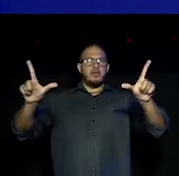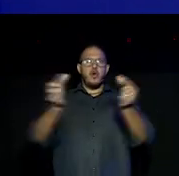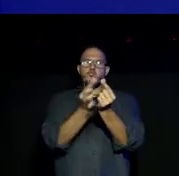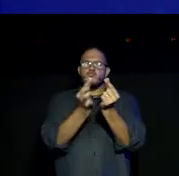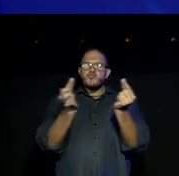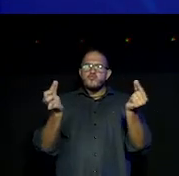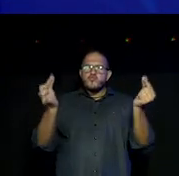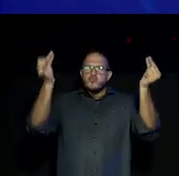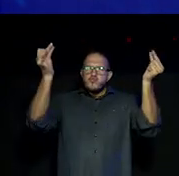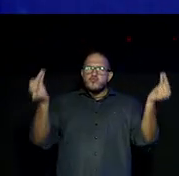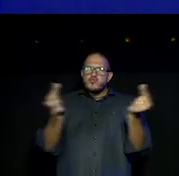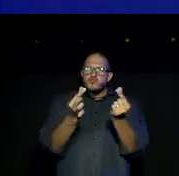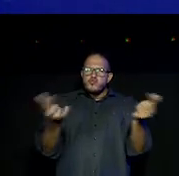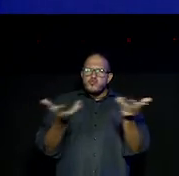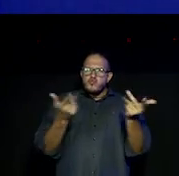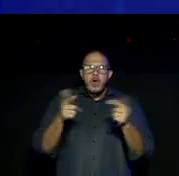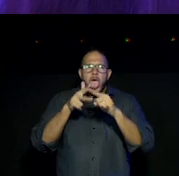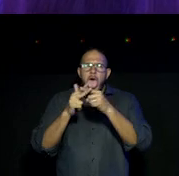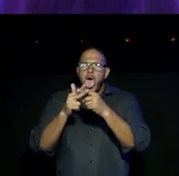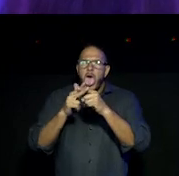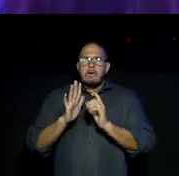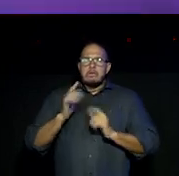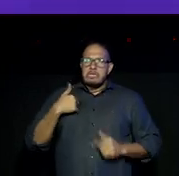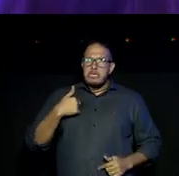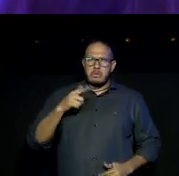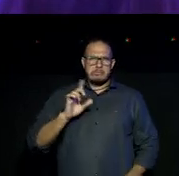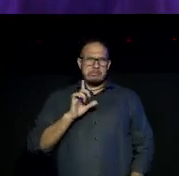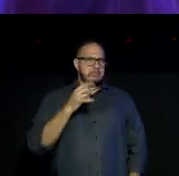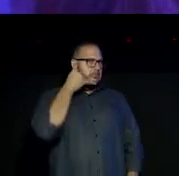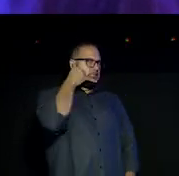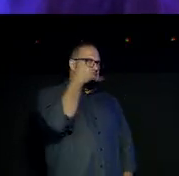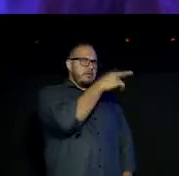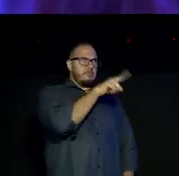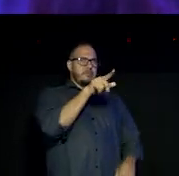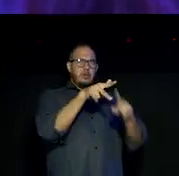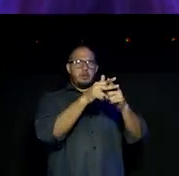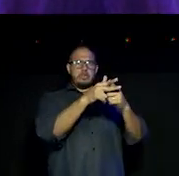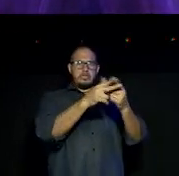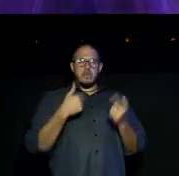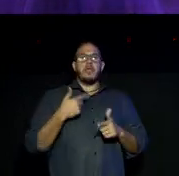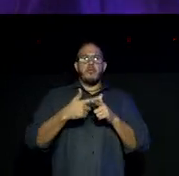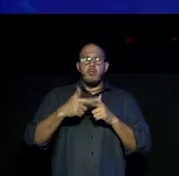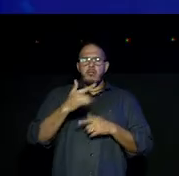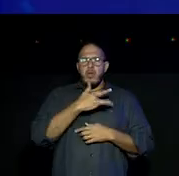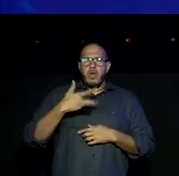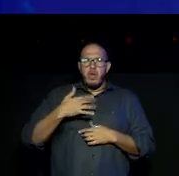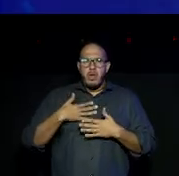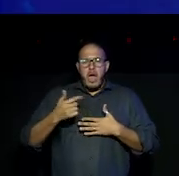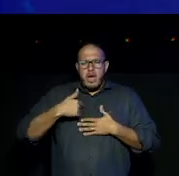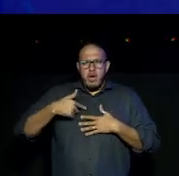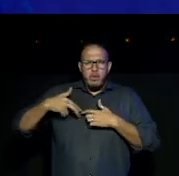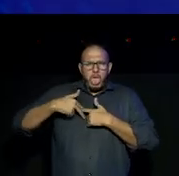tela plana, super modernas, atuais, você não vai mexer, você chama um técnico, aquilo é caro para chuchu. Se você tem um problema de saúde, você